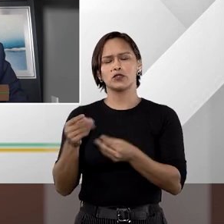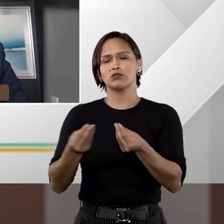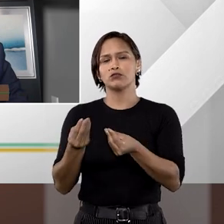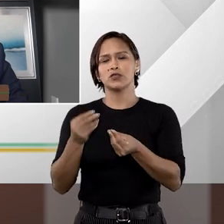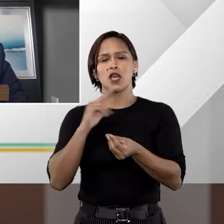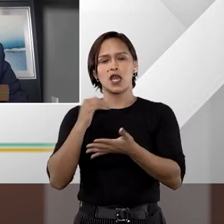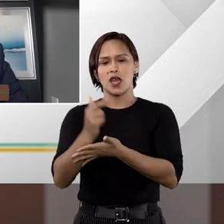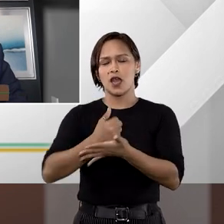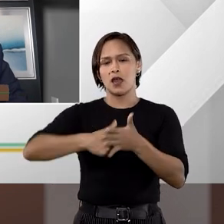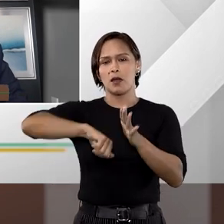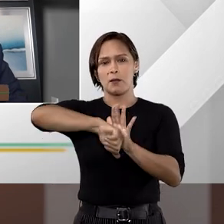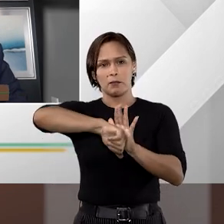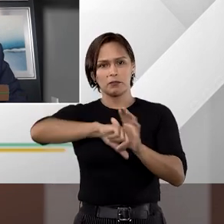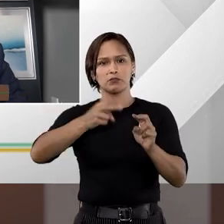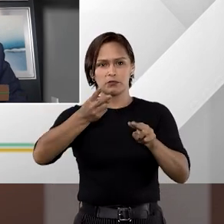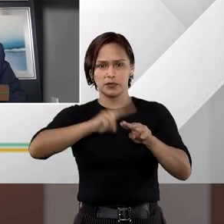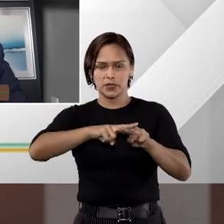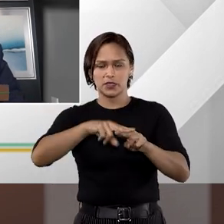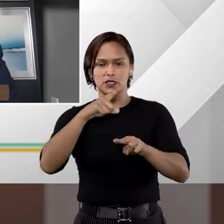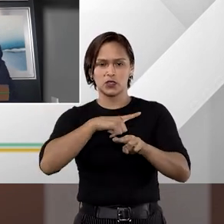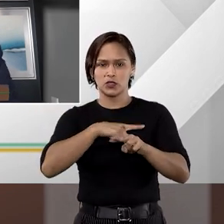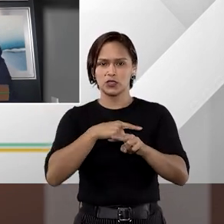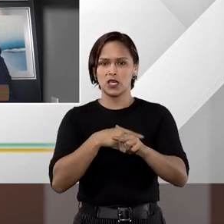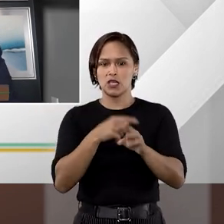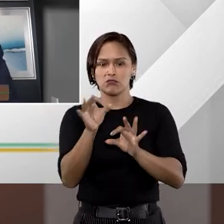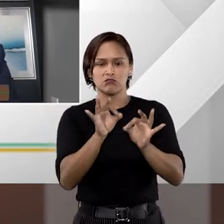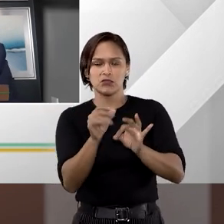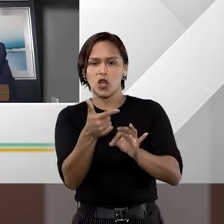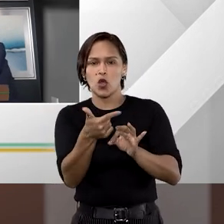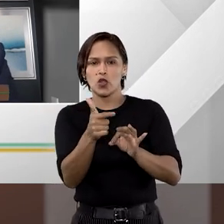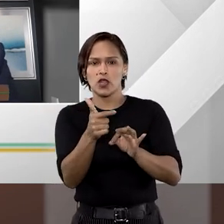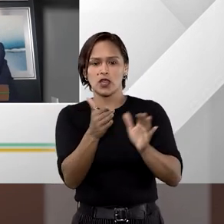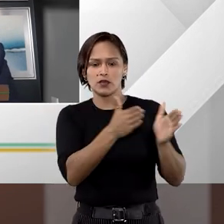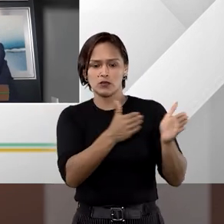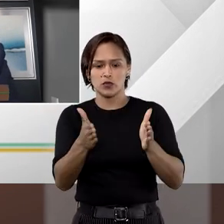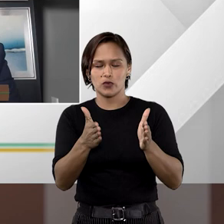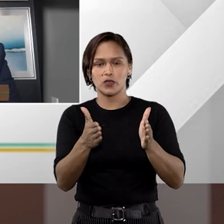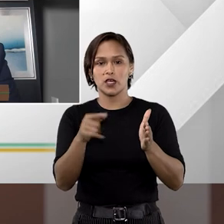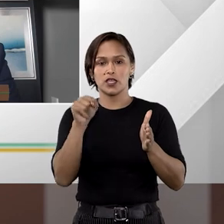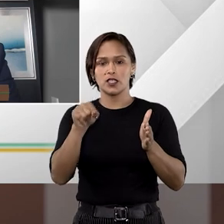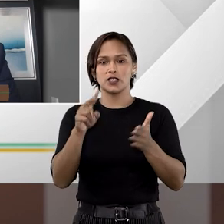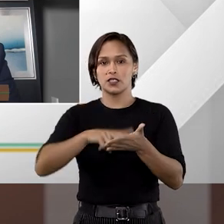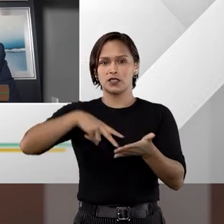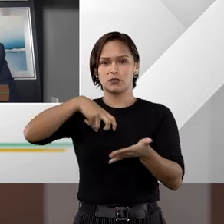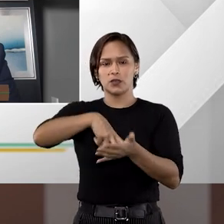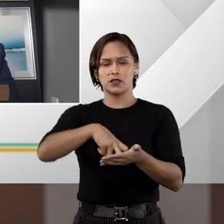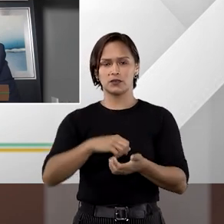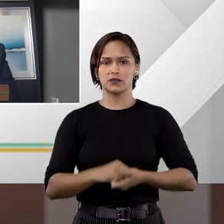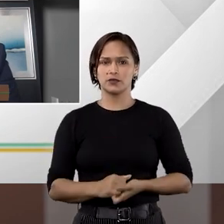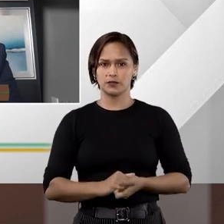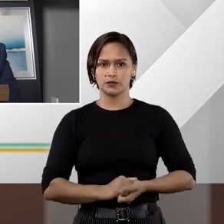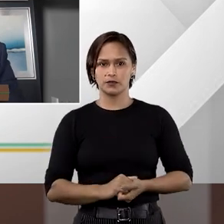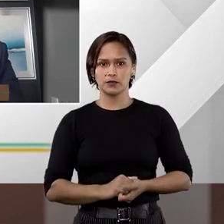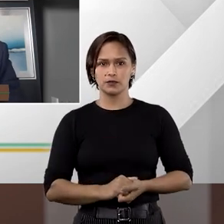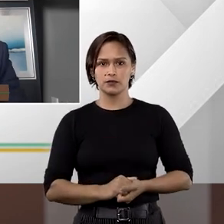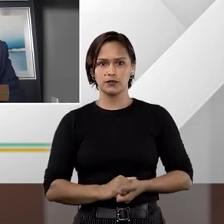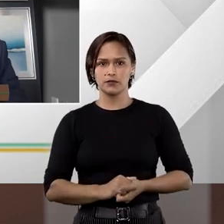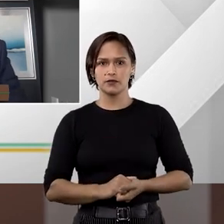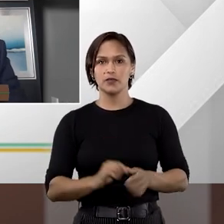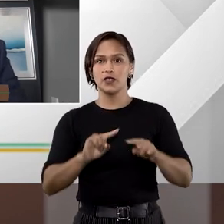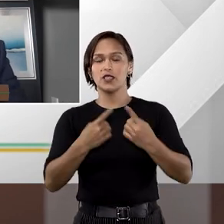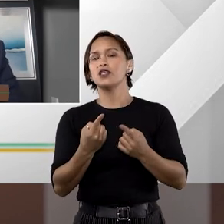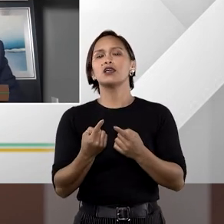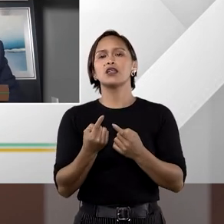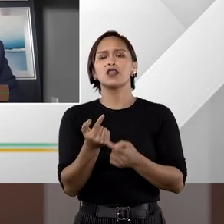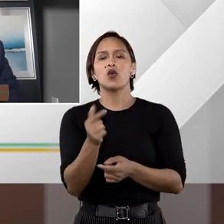Então significa que a pena de prisão é no Juizado Especial Criminal não há previsão desse tipo de pena me